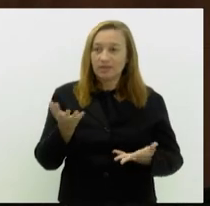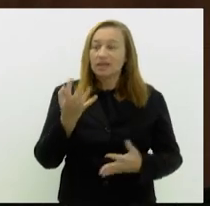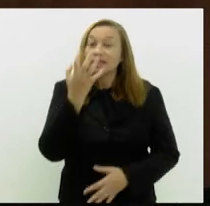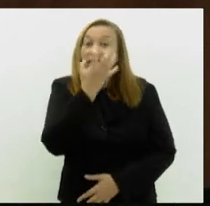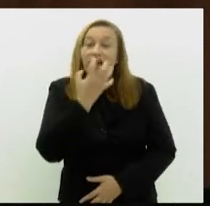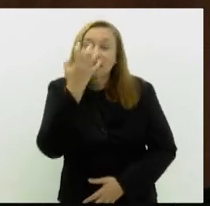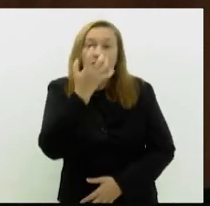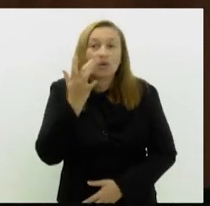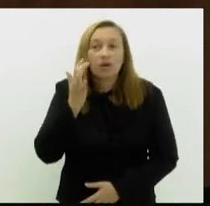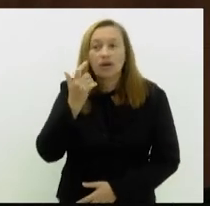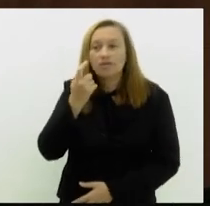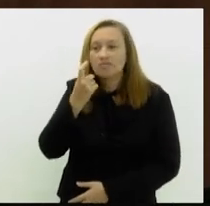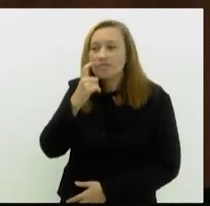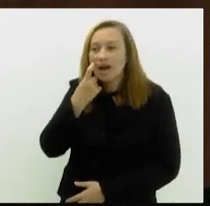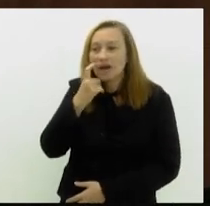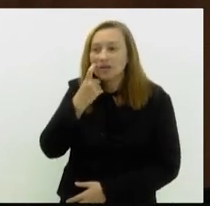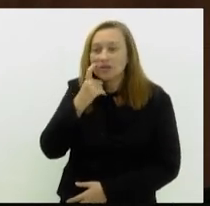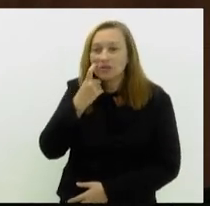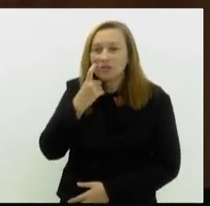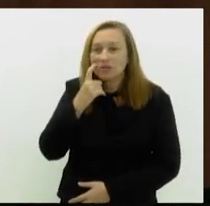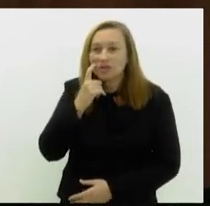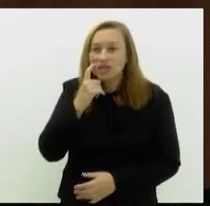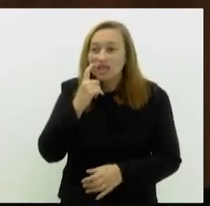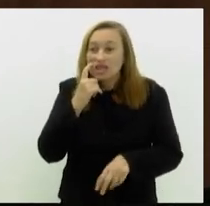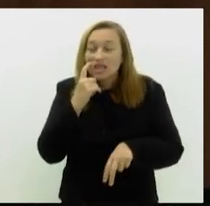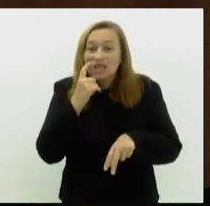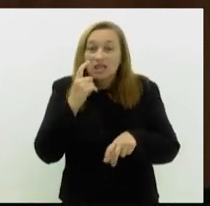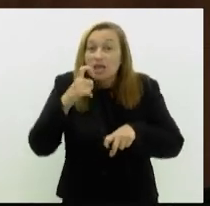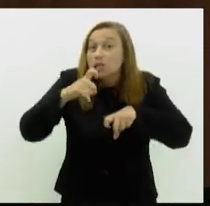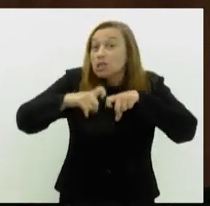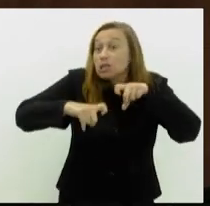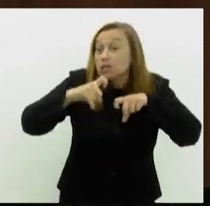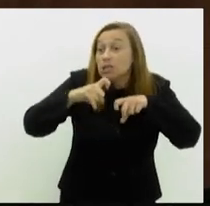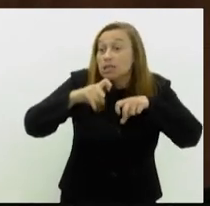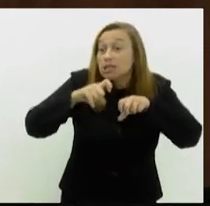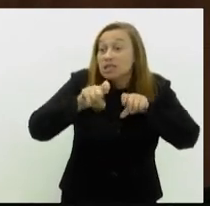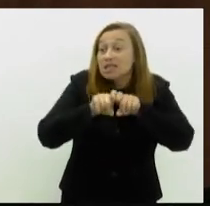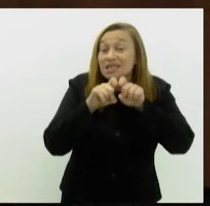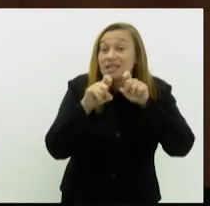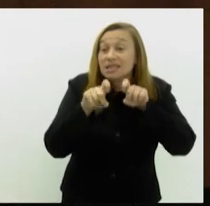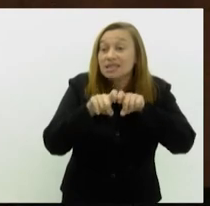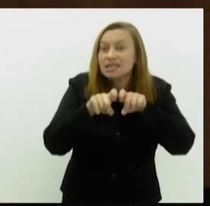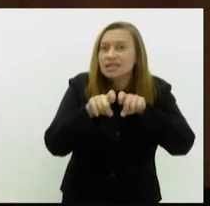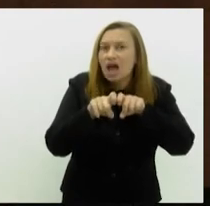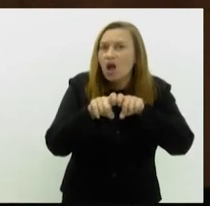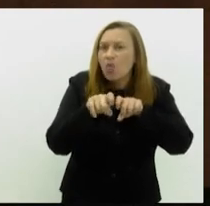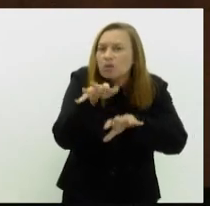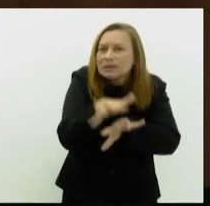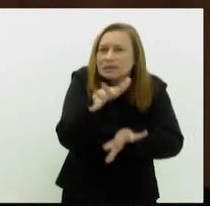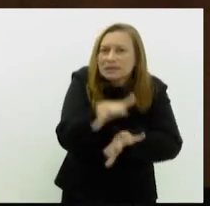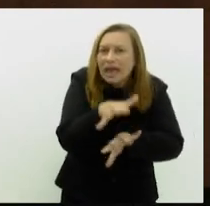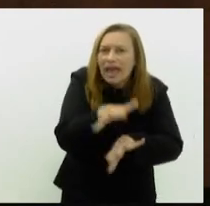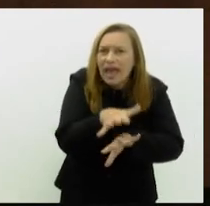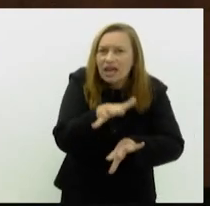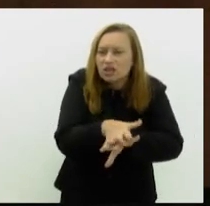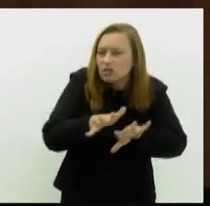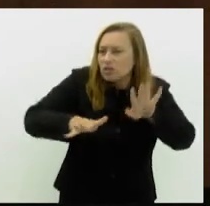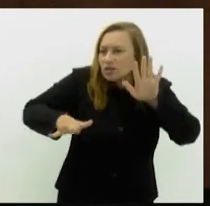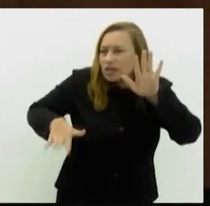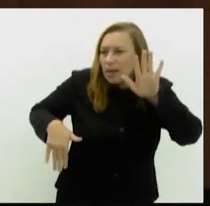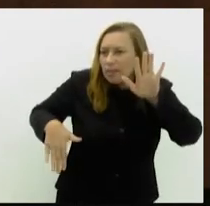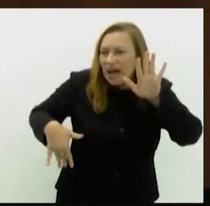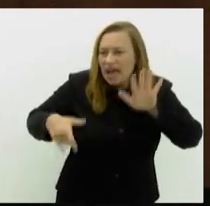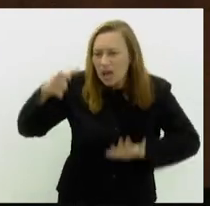Um misto de erotização, de sexo explícito e de satanismo que aconteceu na praia de Copacabana. Milhões